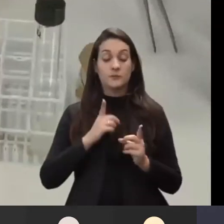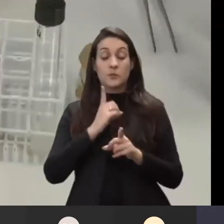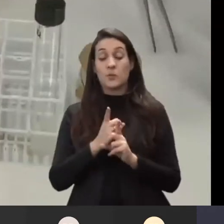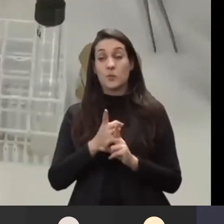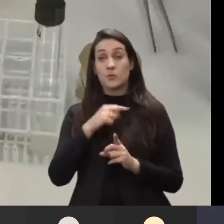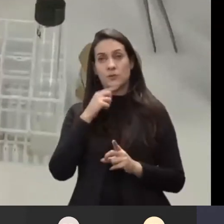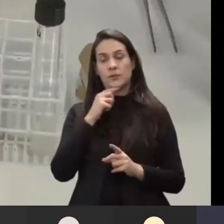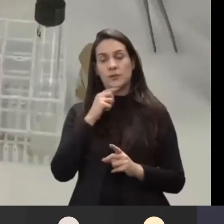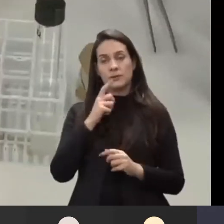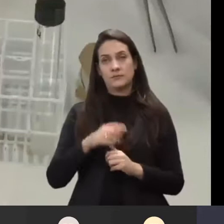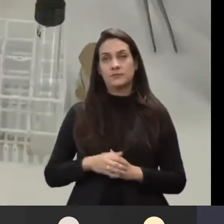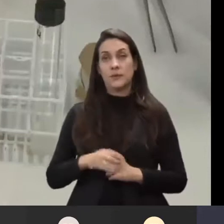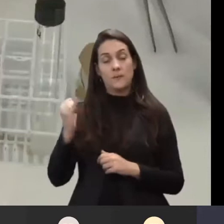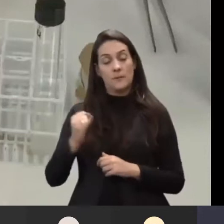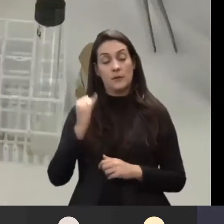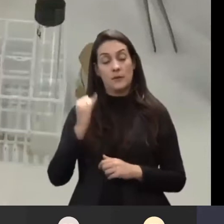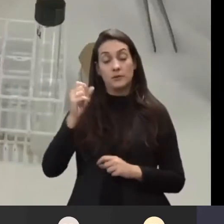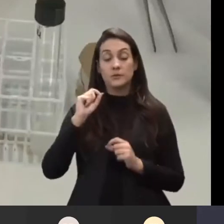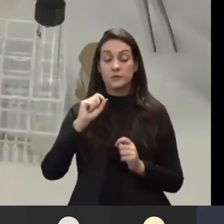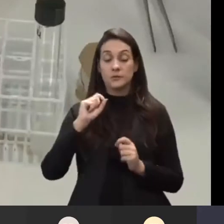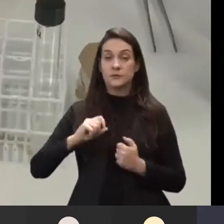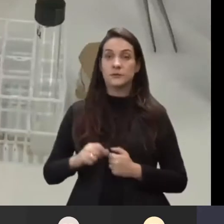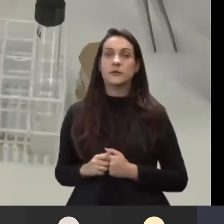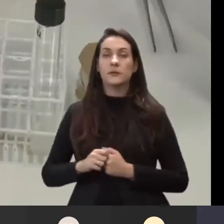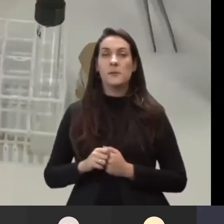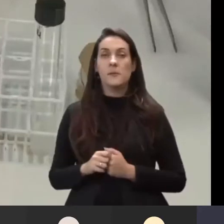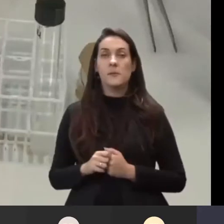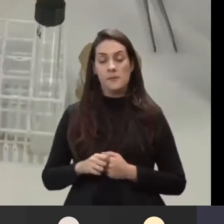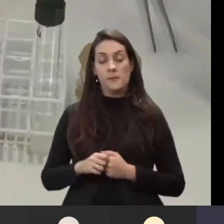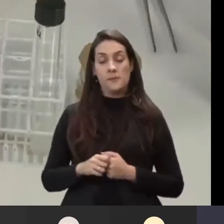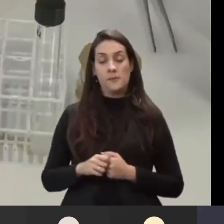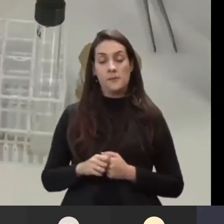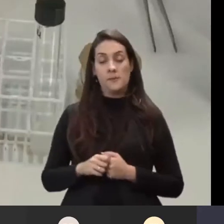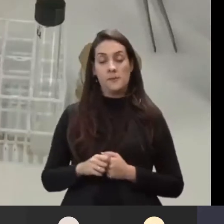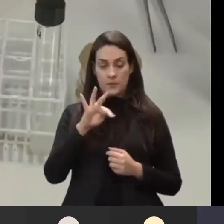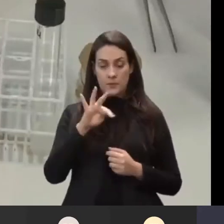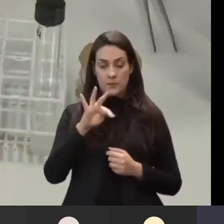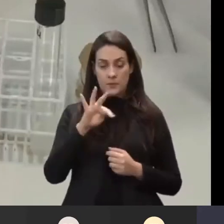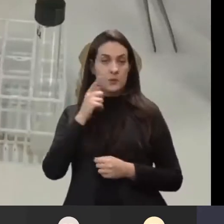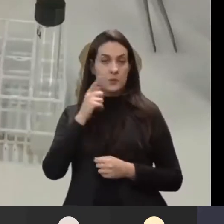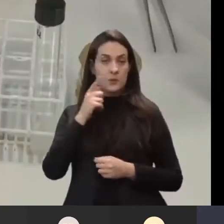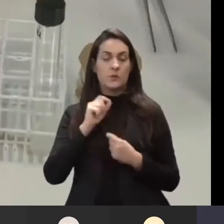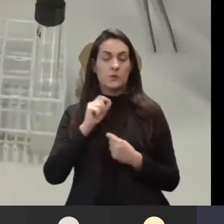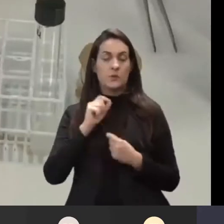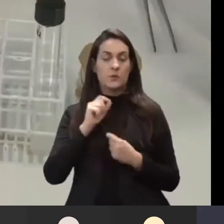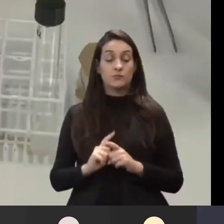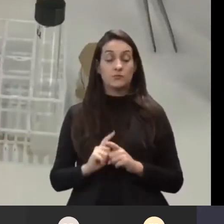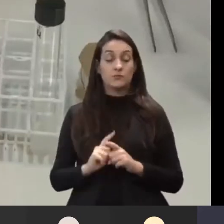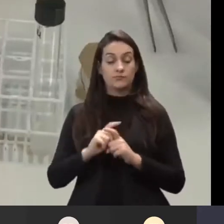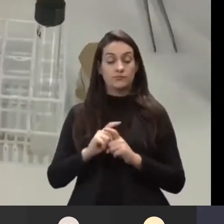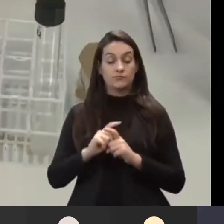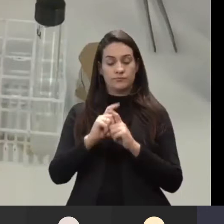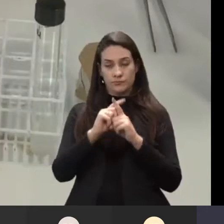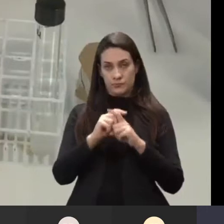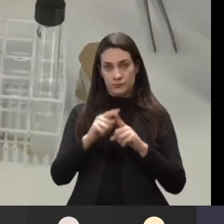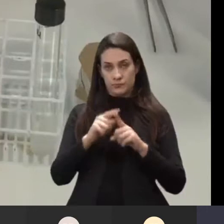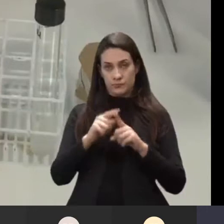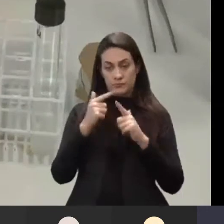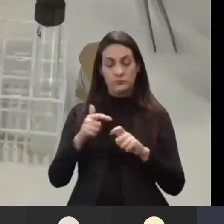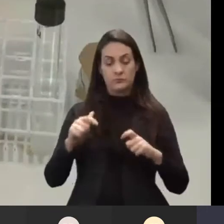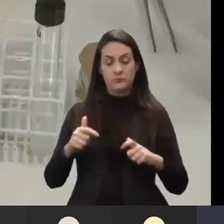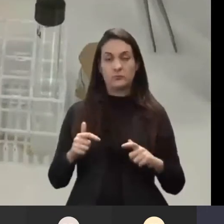resultados. Então, um dos pontos primordiais para que você tenha um resultado correto na técnica é que o micro-organismo cresça e